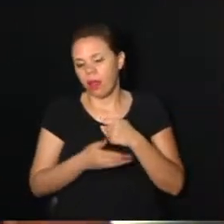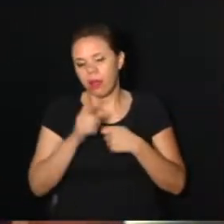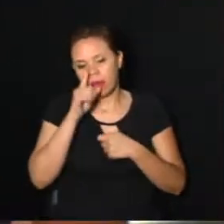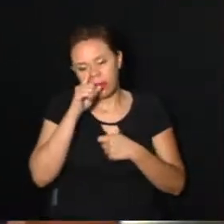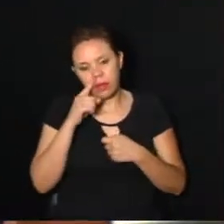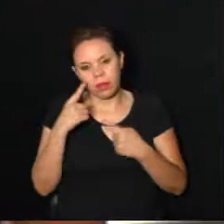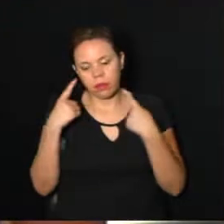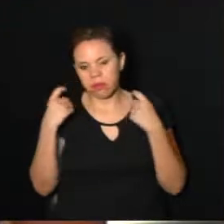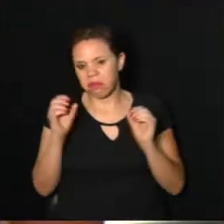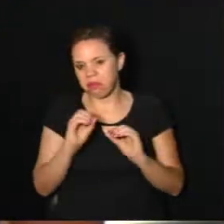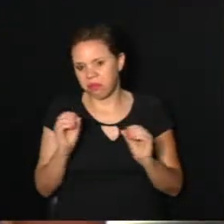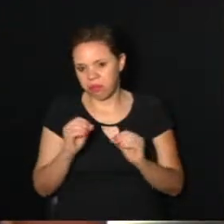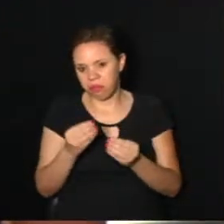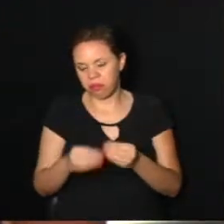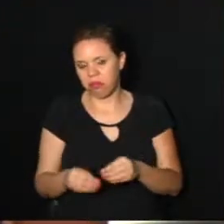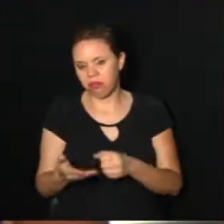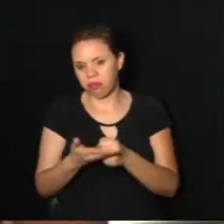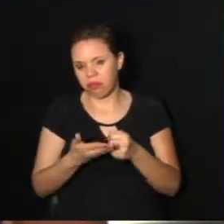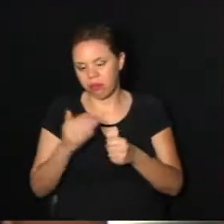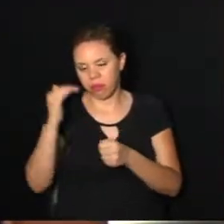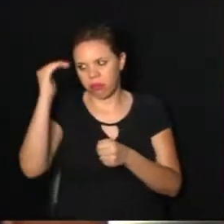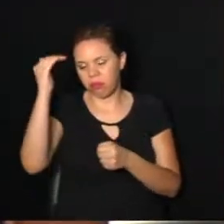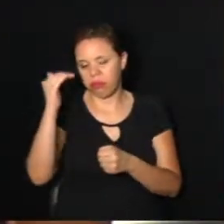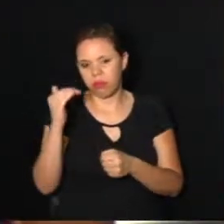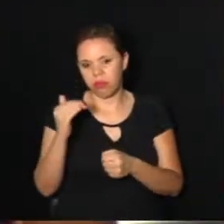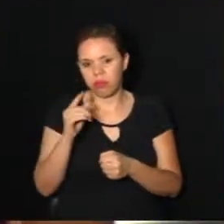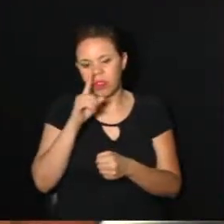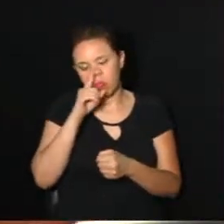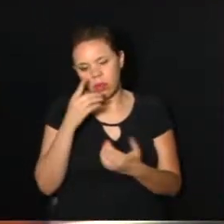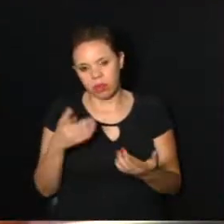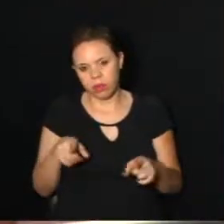de médio risco e de alto risco.